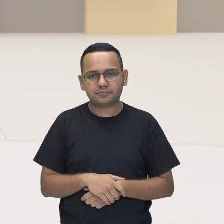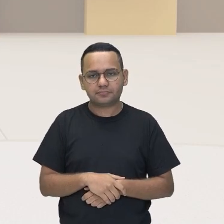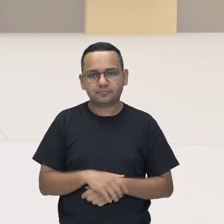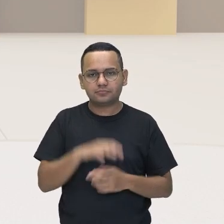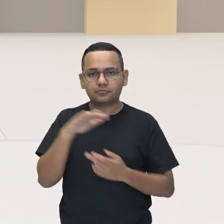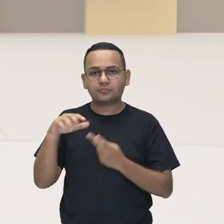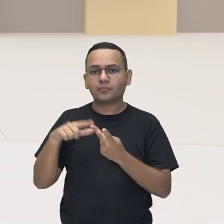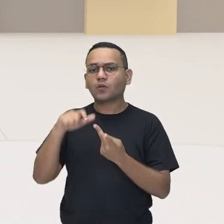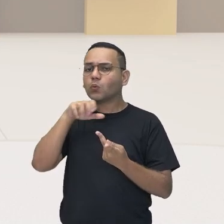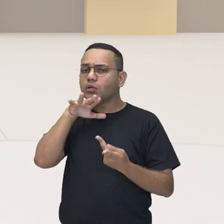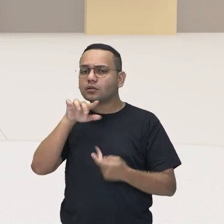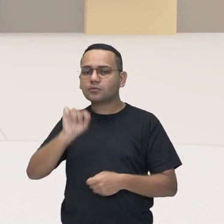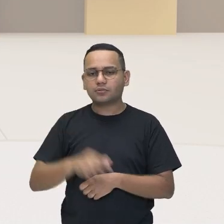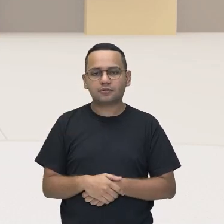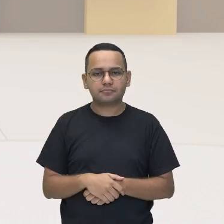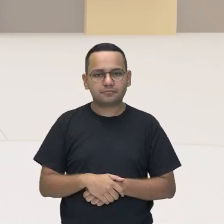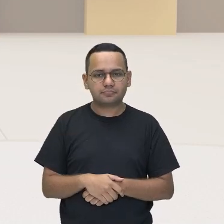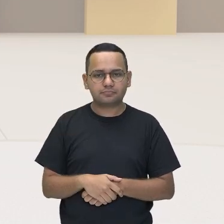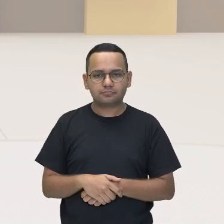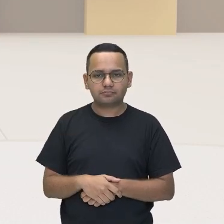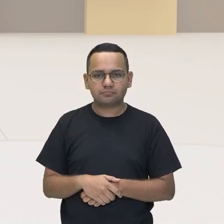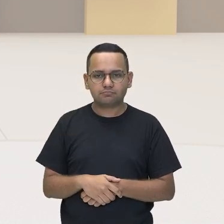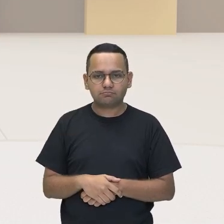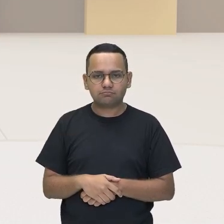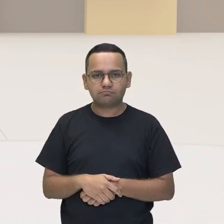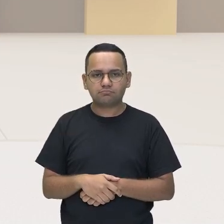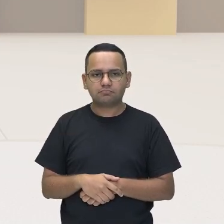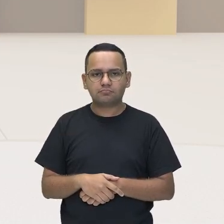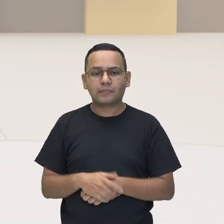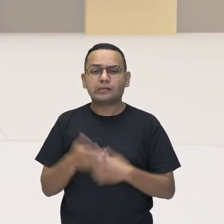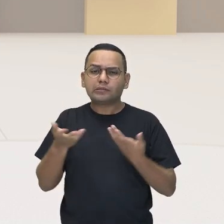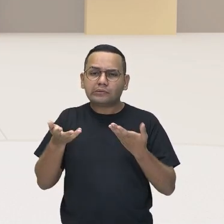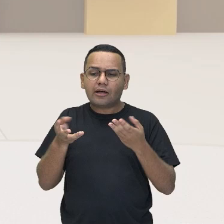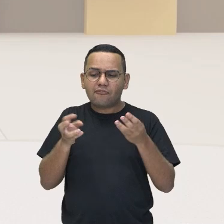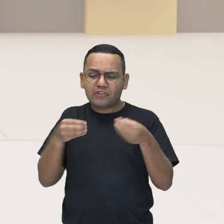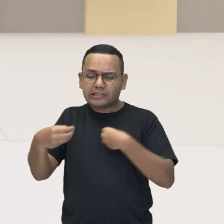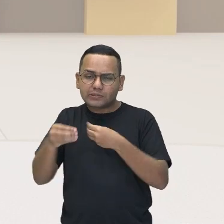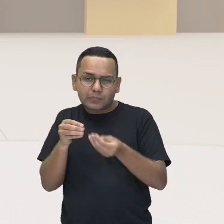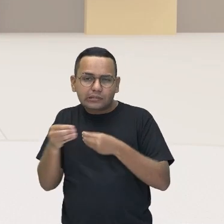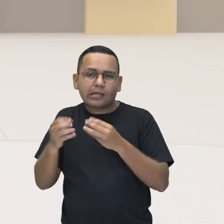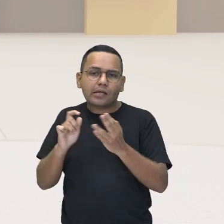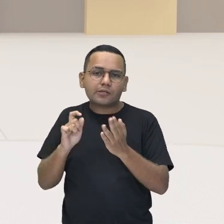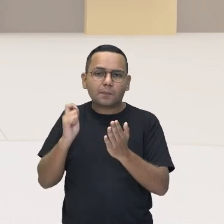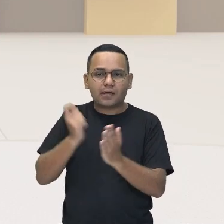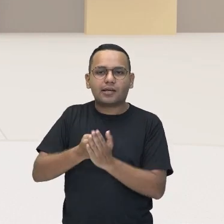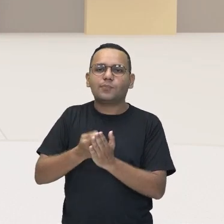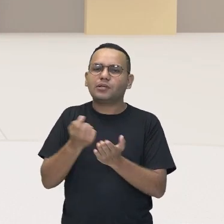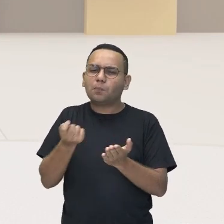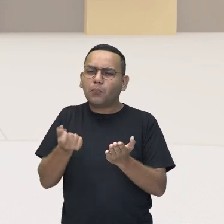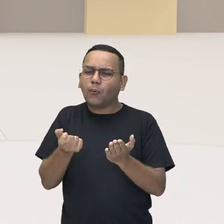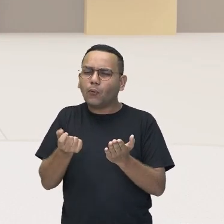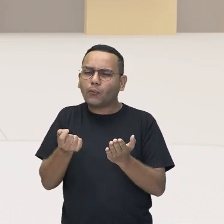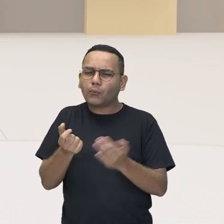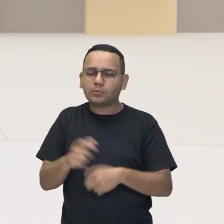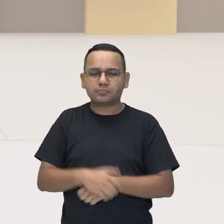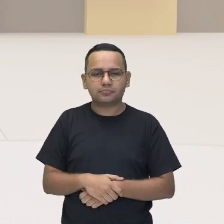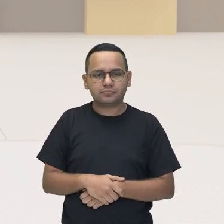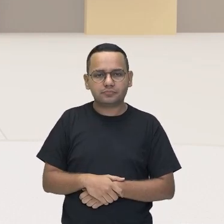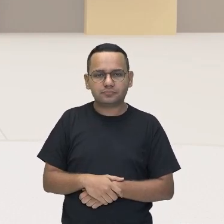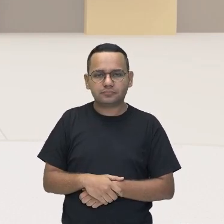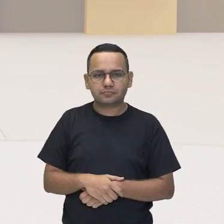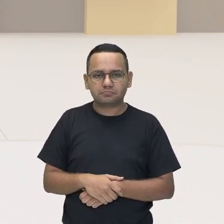desvantagens. Pouca flexibilidade para o pagamento, como o professor Thiago mencionou ainda agora, com o exemplo do imposto de renda, né? Você